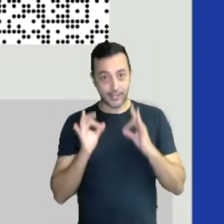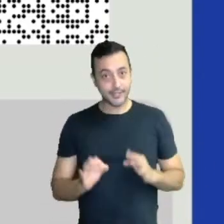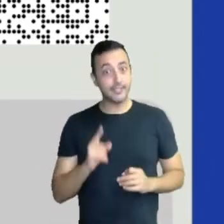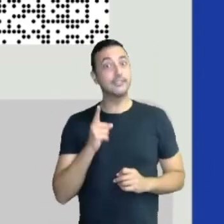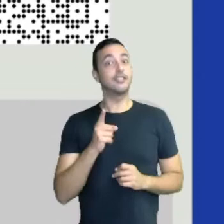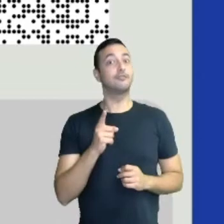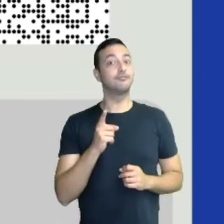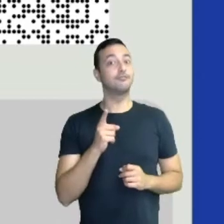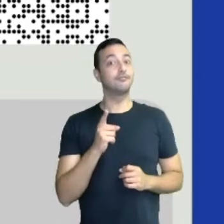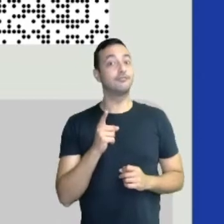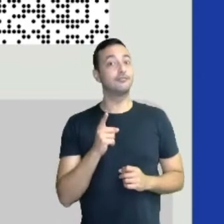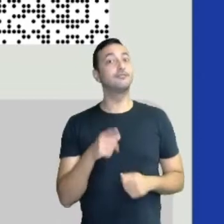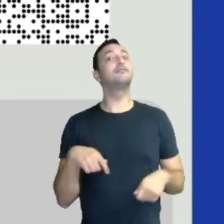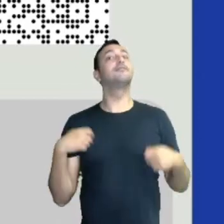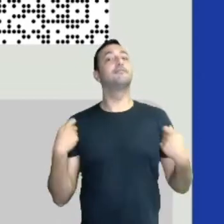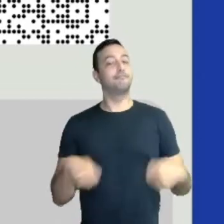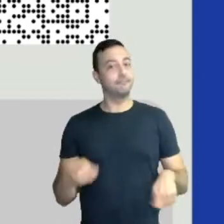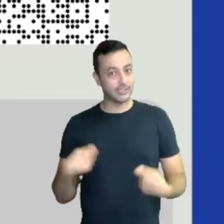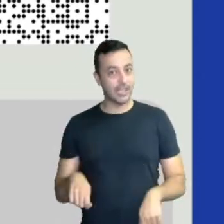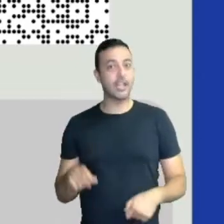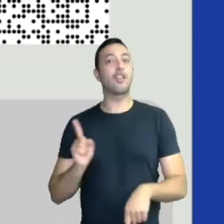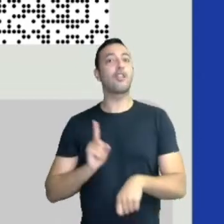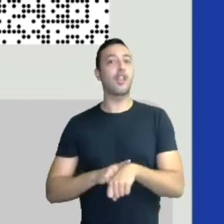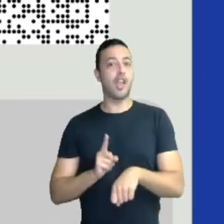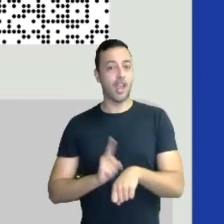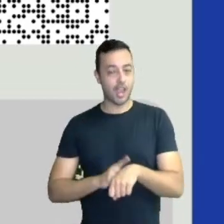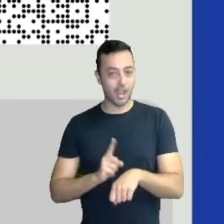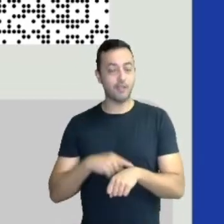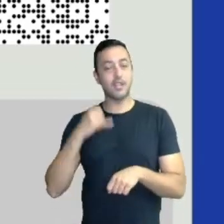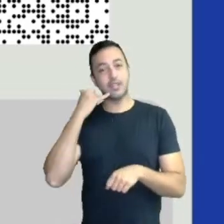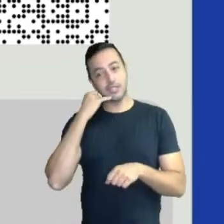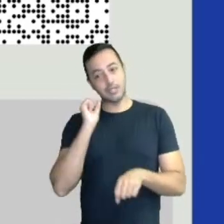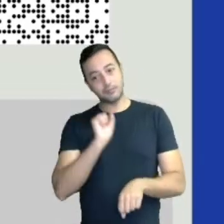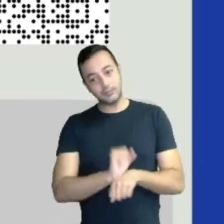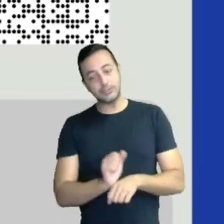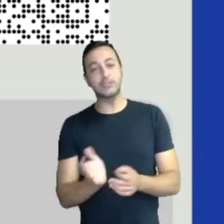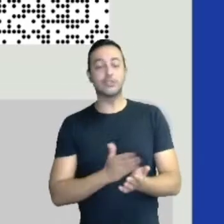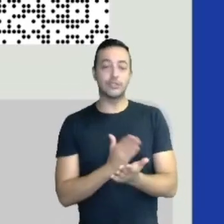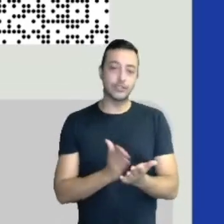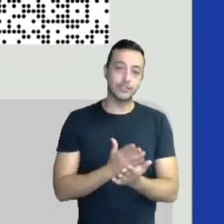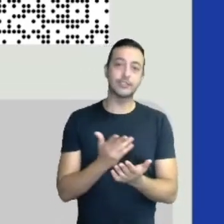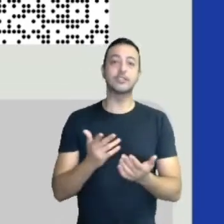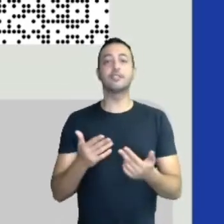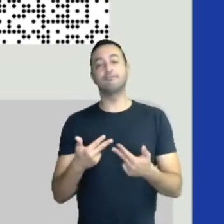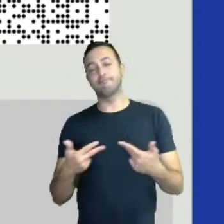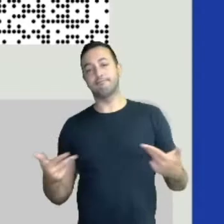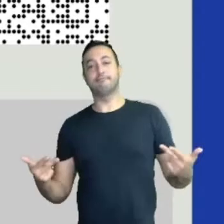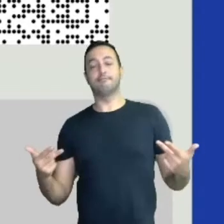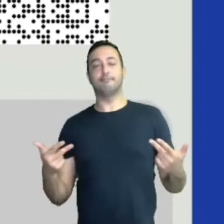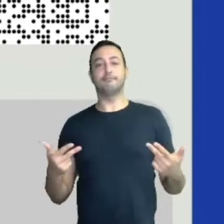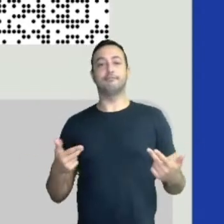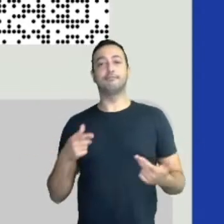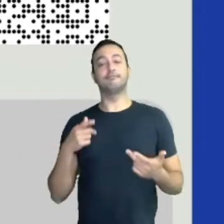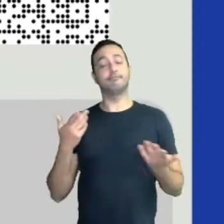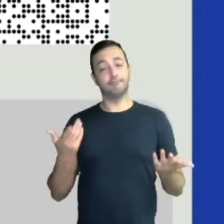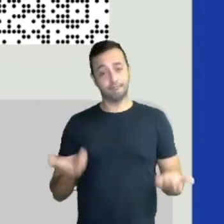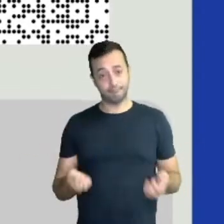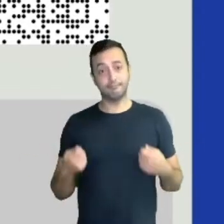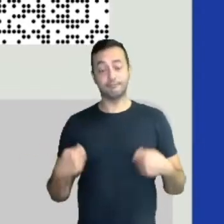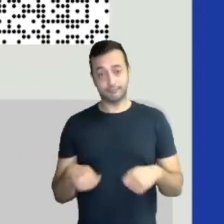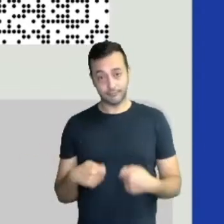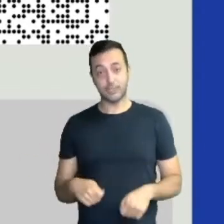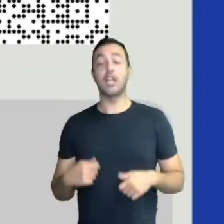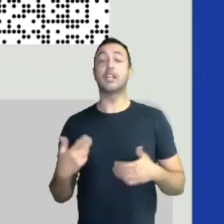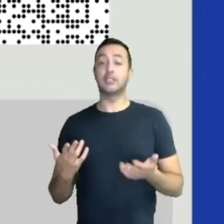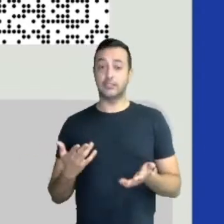atenção, tá? Tem que ter um tempinho de celular, parar, ir para os livros, ir para o caderno. Vamos ter esse limite,